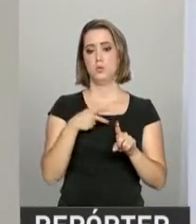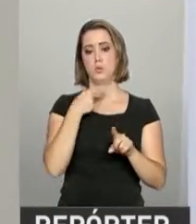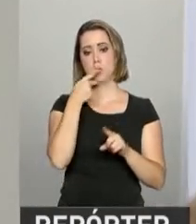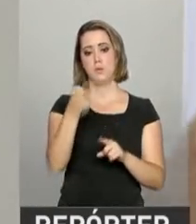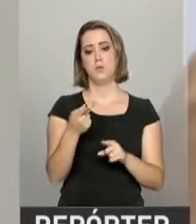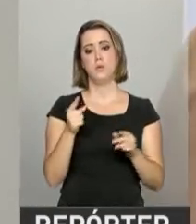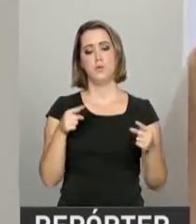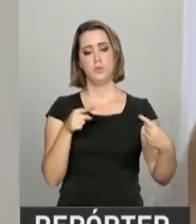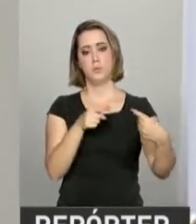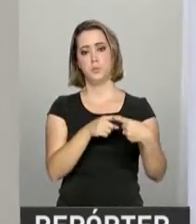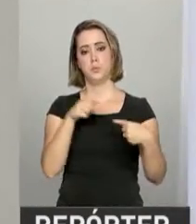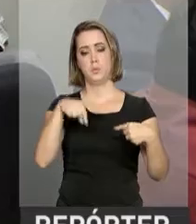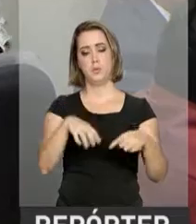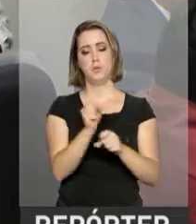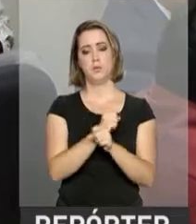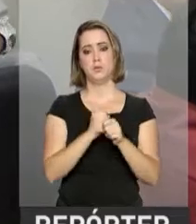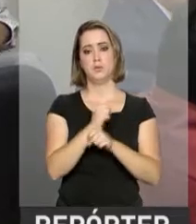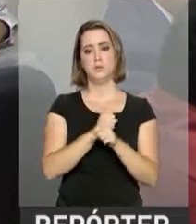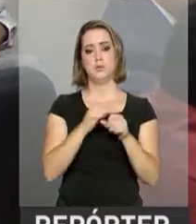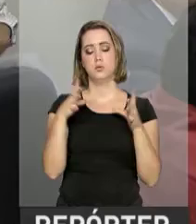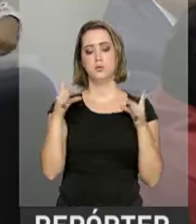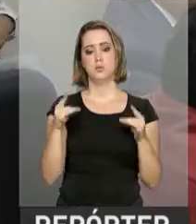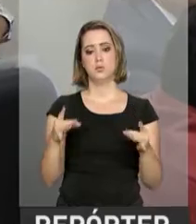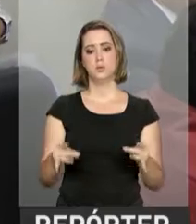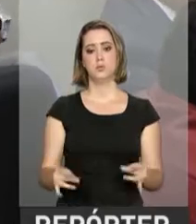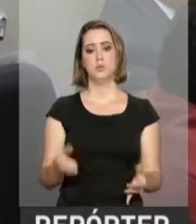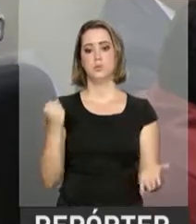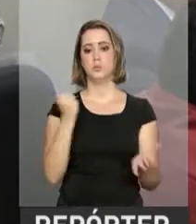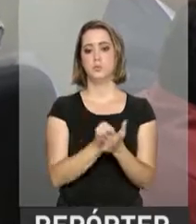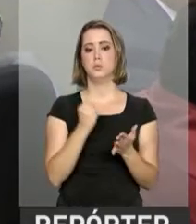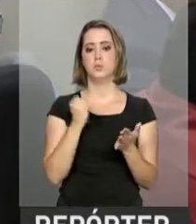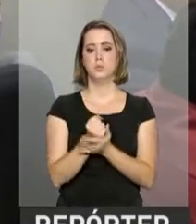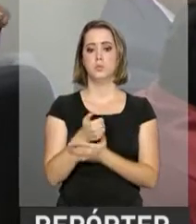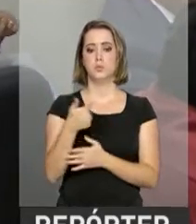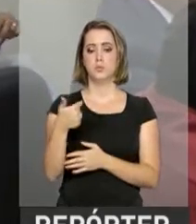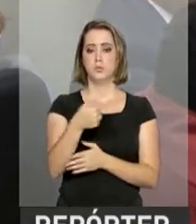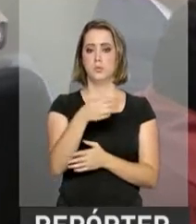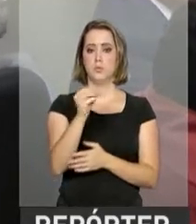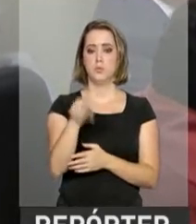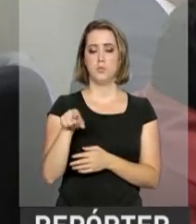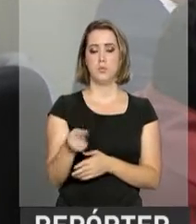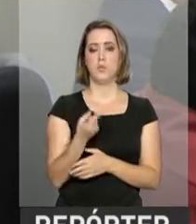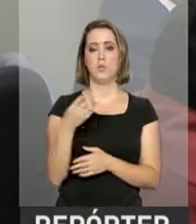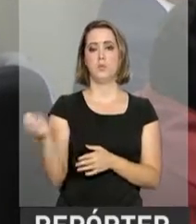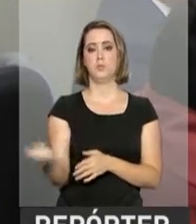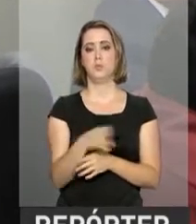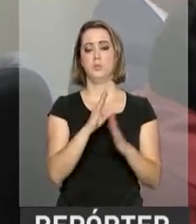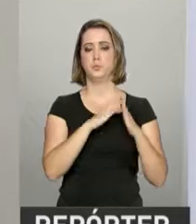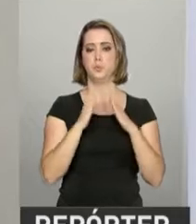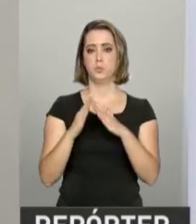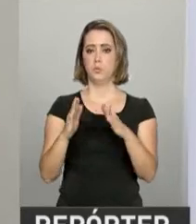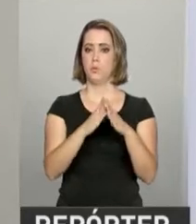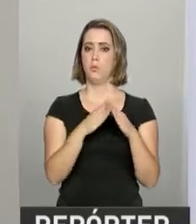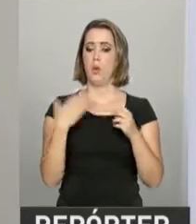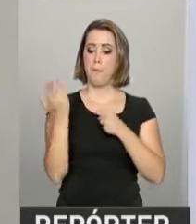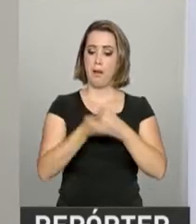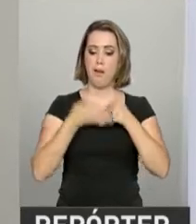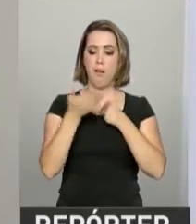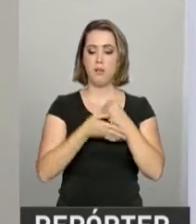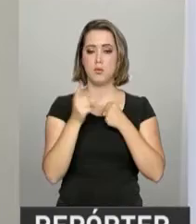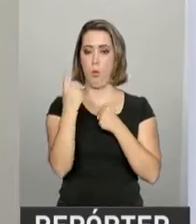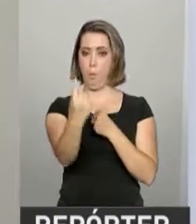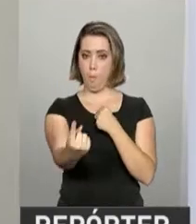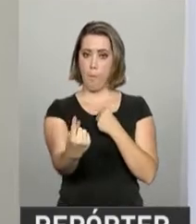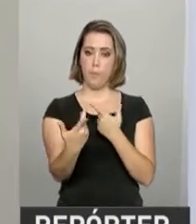em 2017 ele destacou a contratação de 170 mil moradias na faixa 1 voltada para famílias